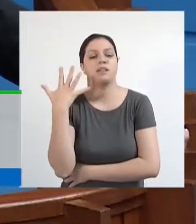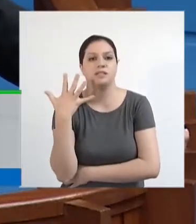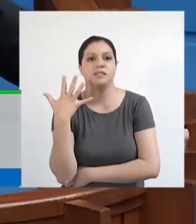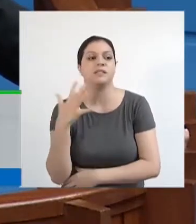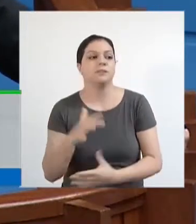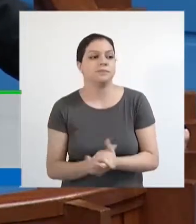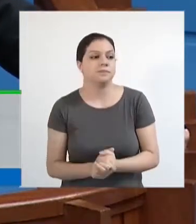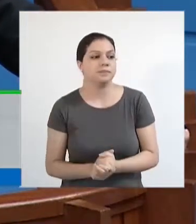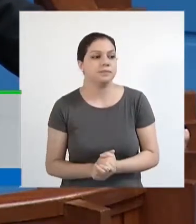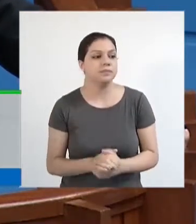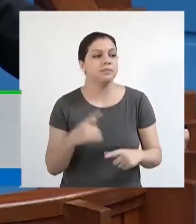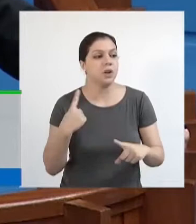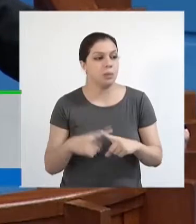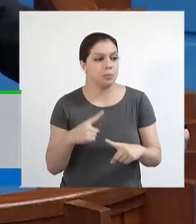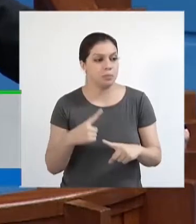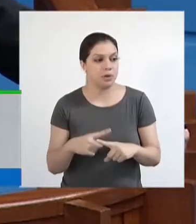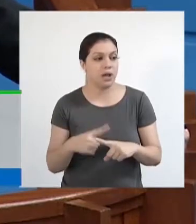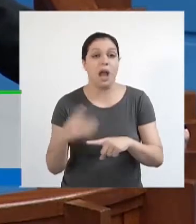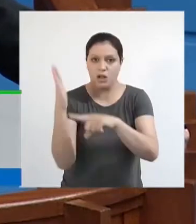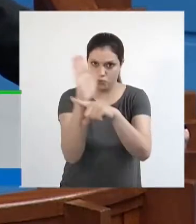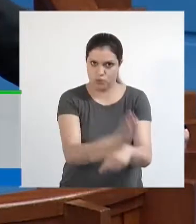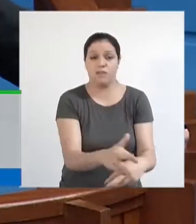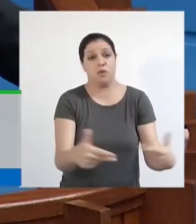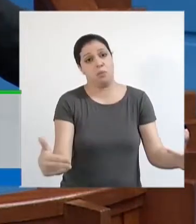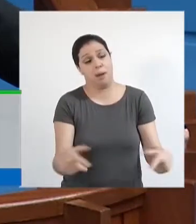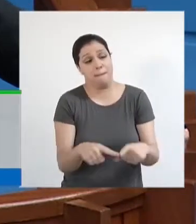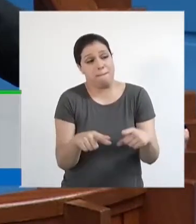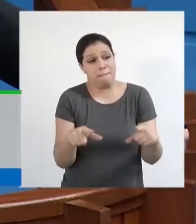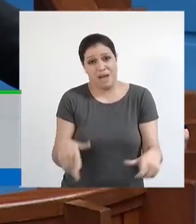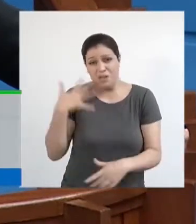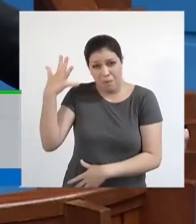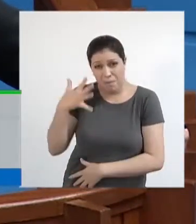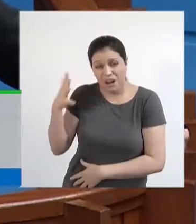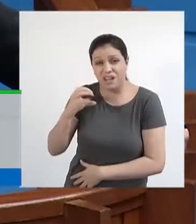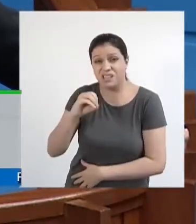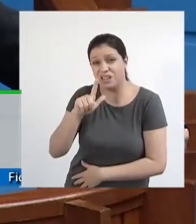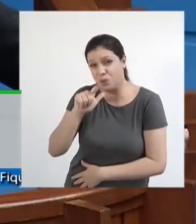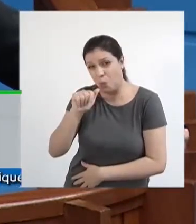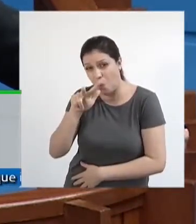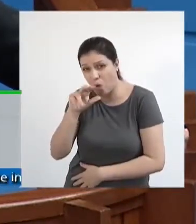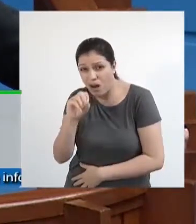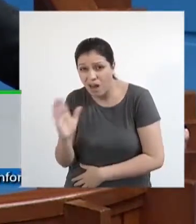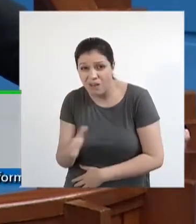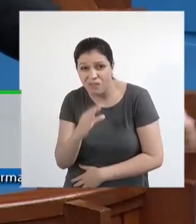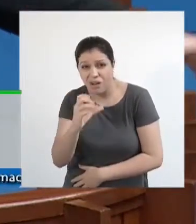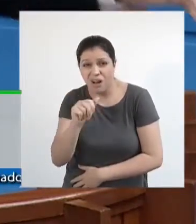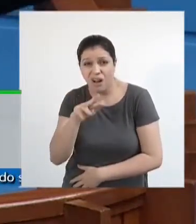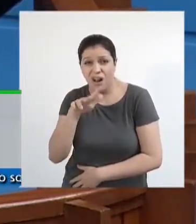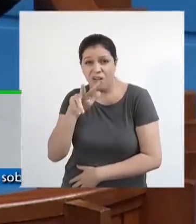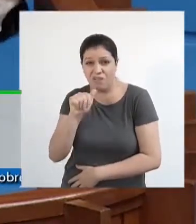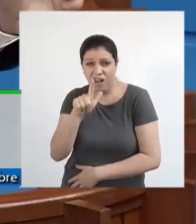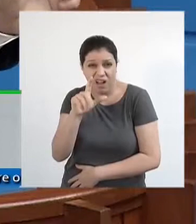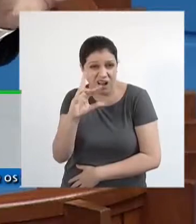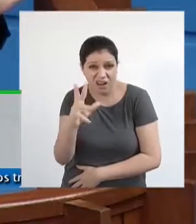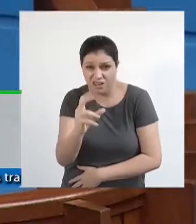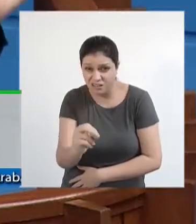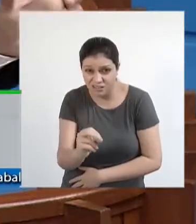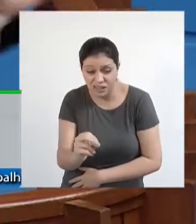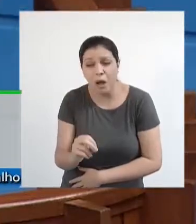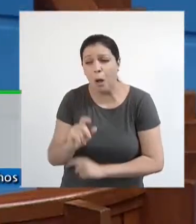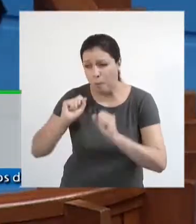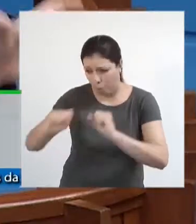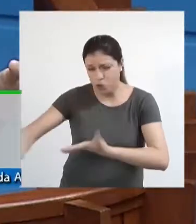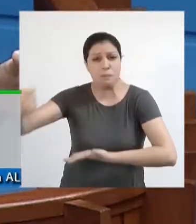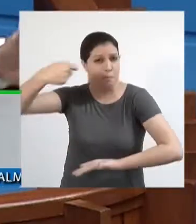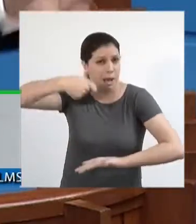porque contribuía com alguma coisa. Agora, uma palestra do Olavo de Carvalho, nem que eu ganhe um bilhete com